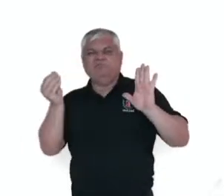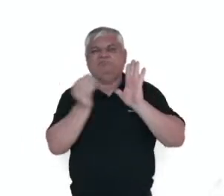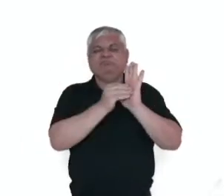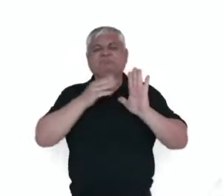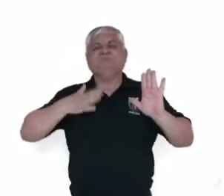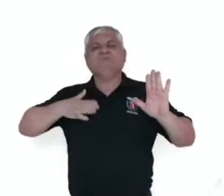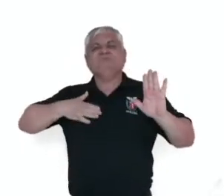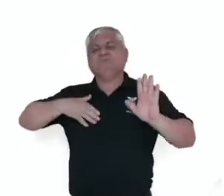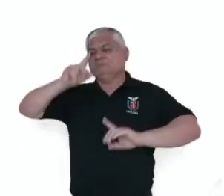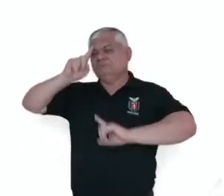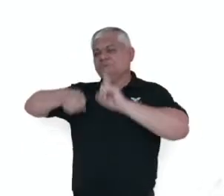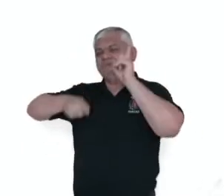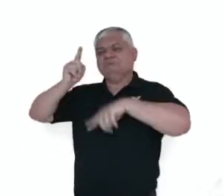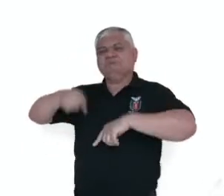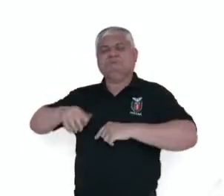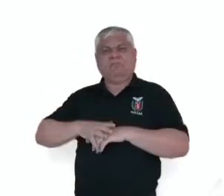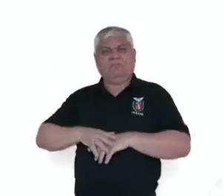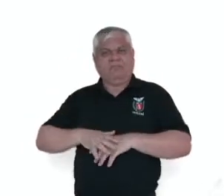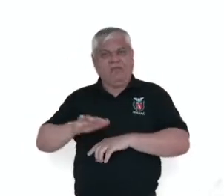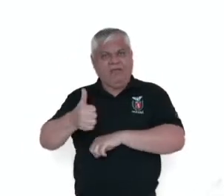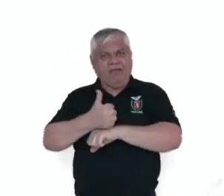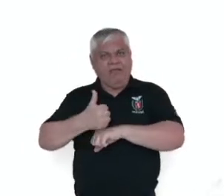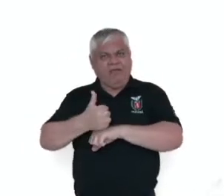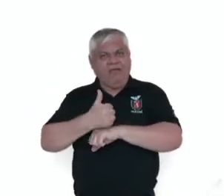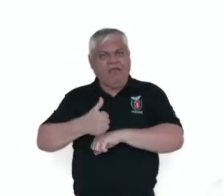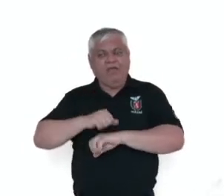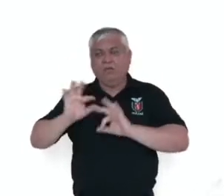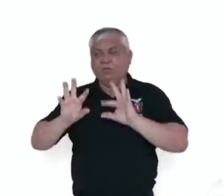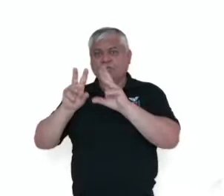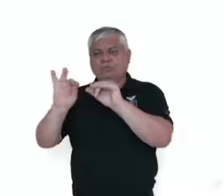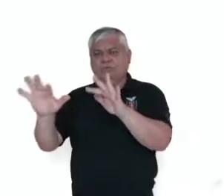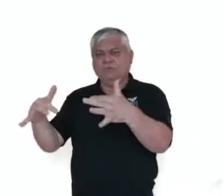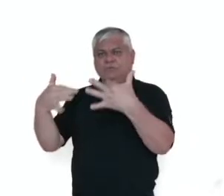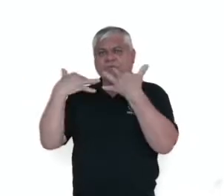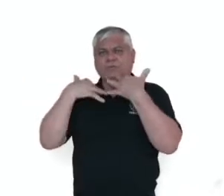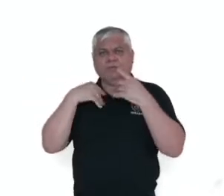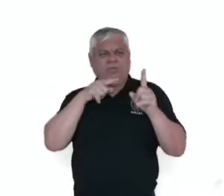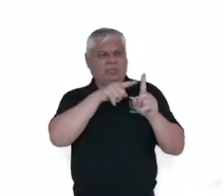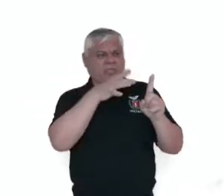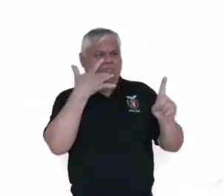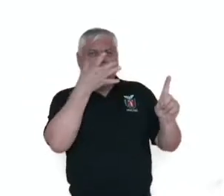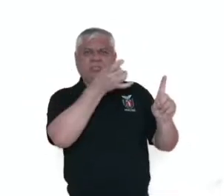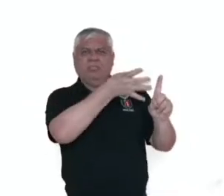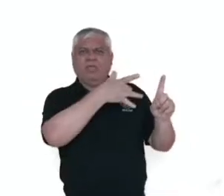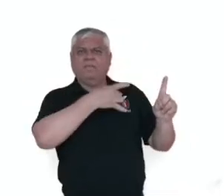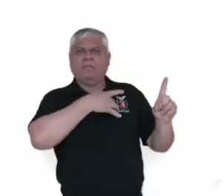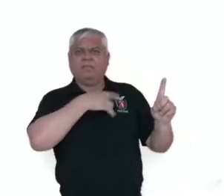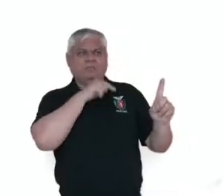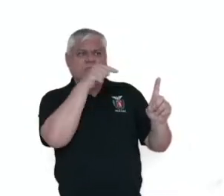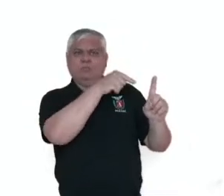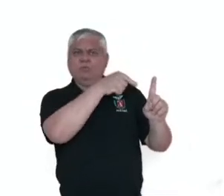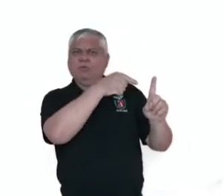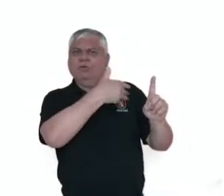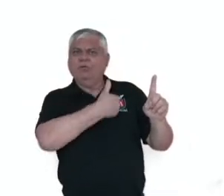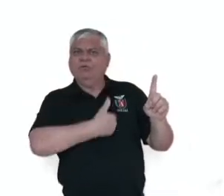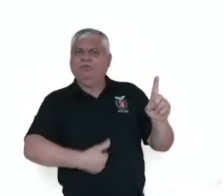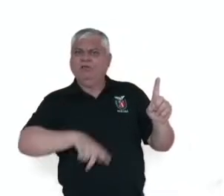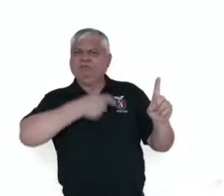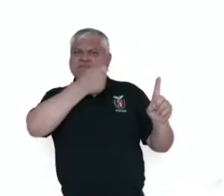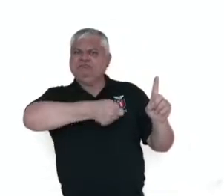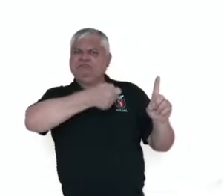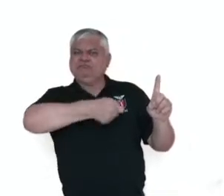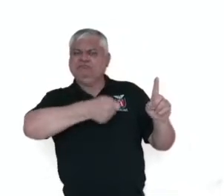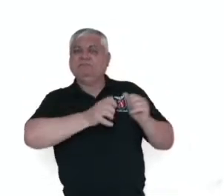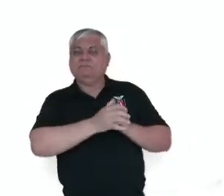poder e autoridade se mantém pelo medo, muito diferente ao homem que preserva os ideais republicanos,